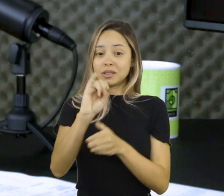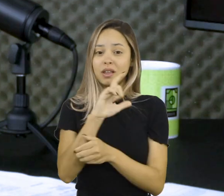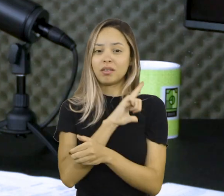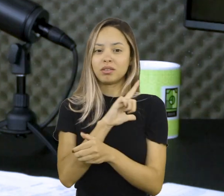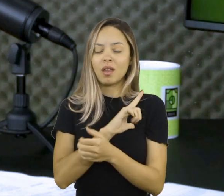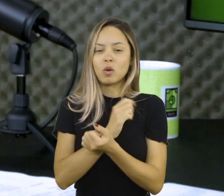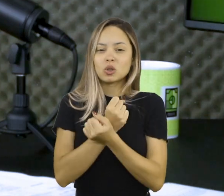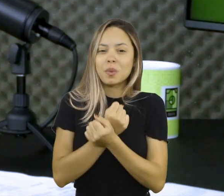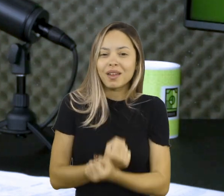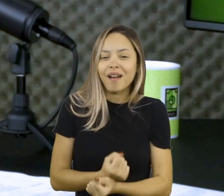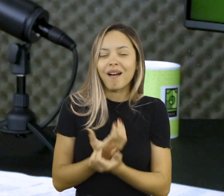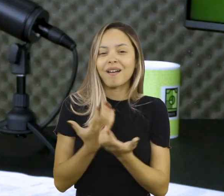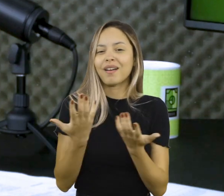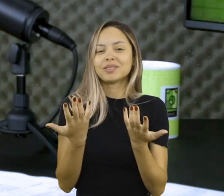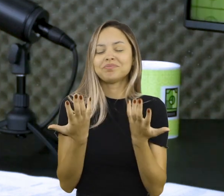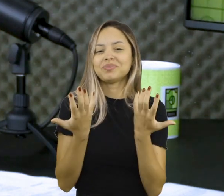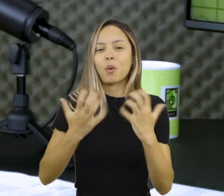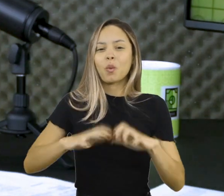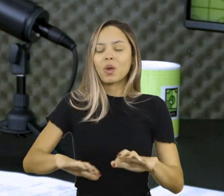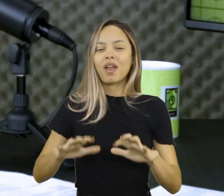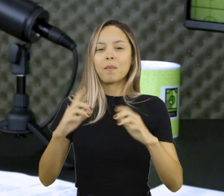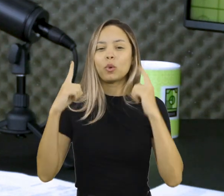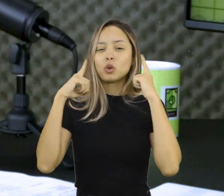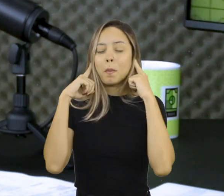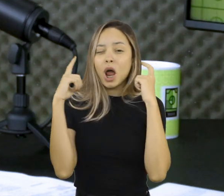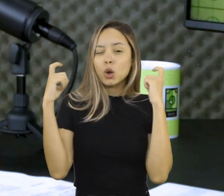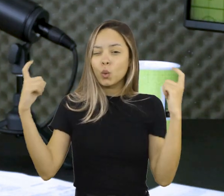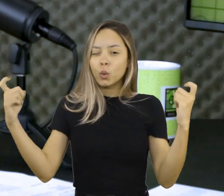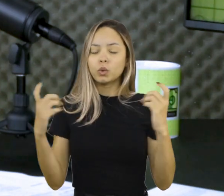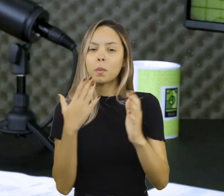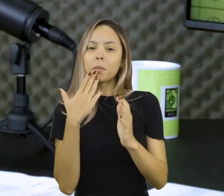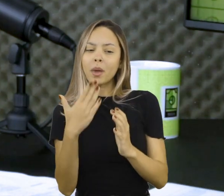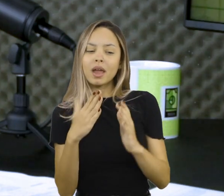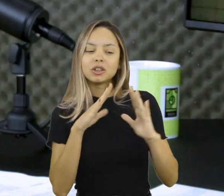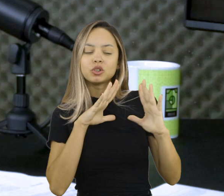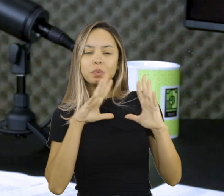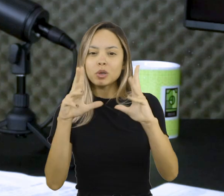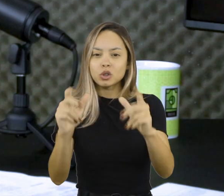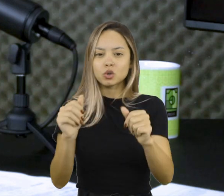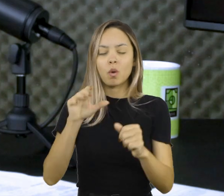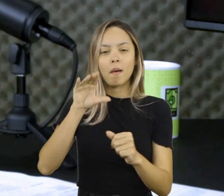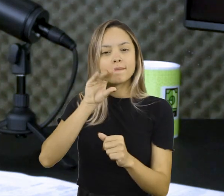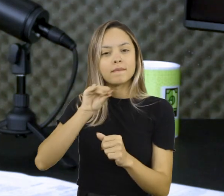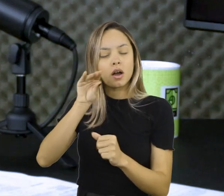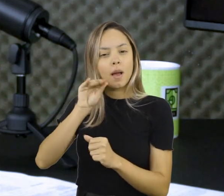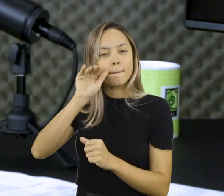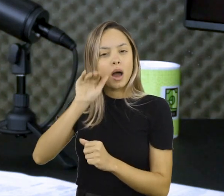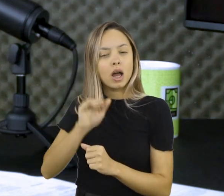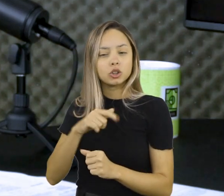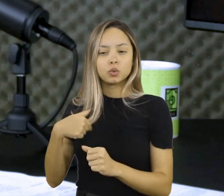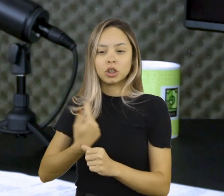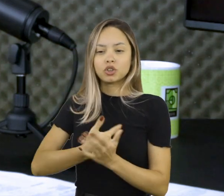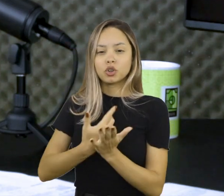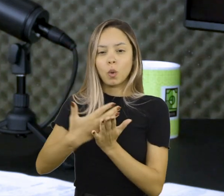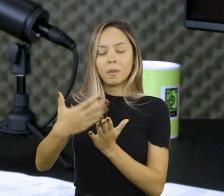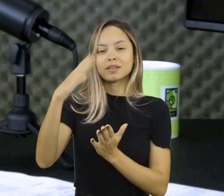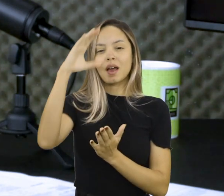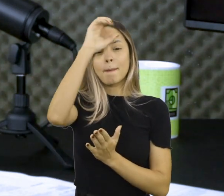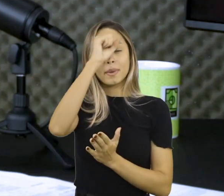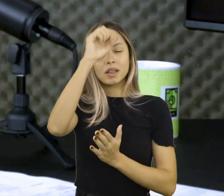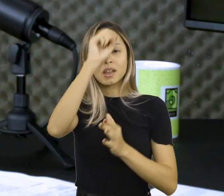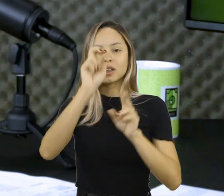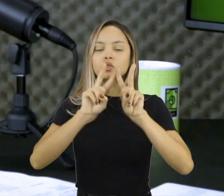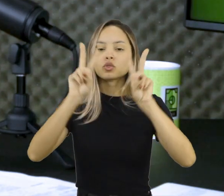com muito barulho pedirem para falar um pouco baixo e aí a gente já vai aprendendo sobre comportamento e